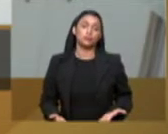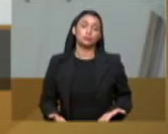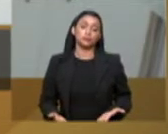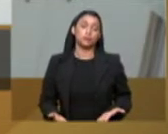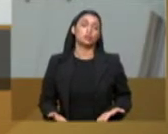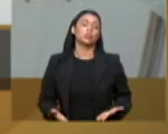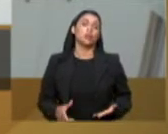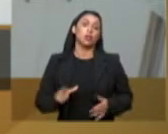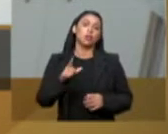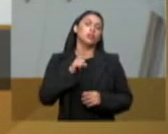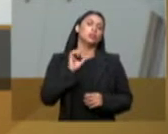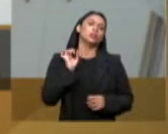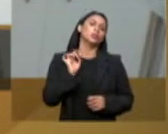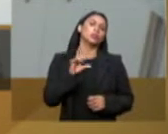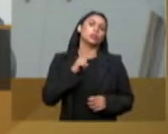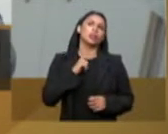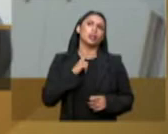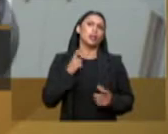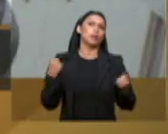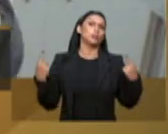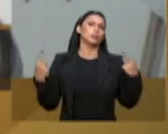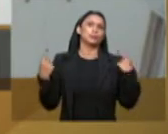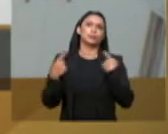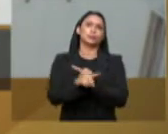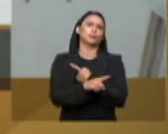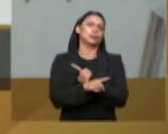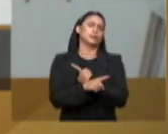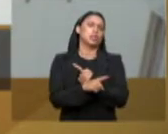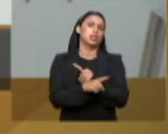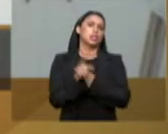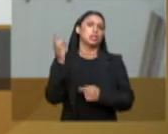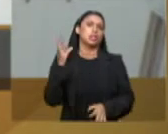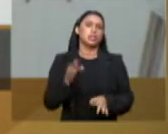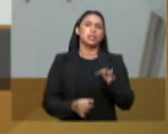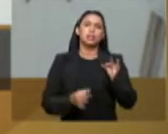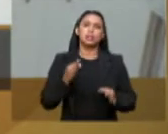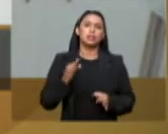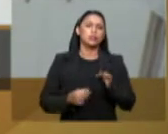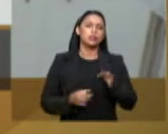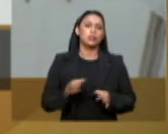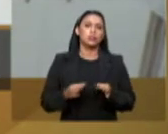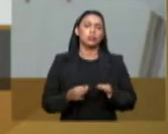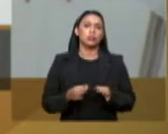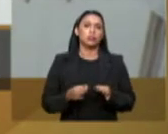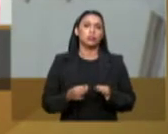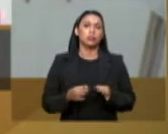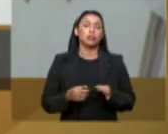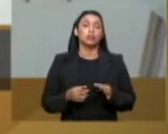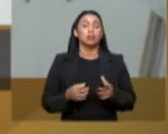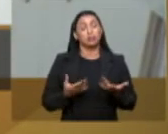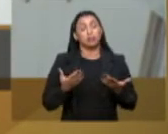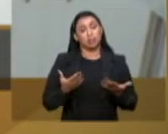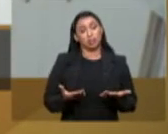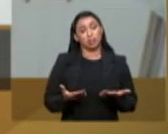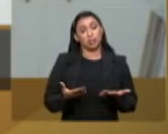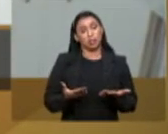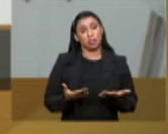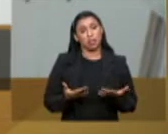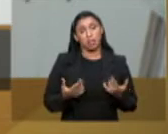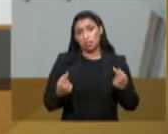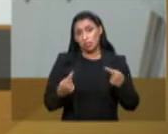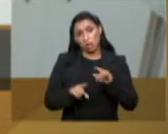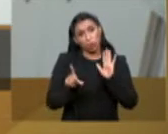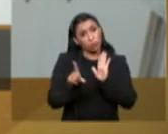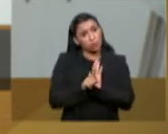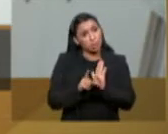Isso só levaria, excelências, a uma incoerência deste julgamento e uma litigiosidade, porque nós